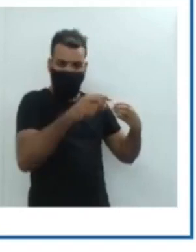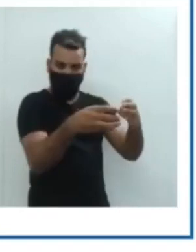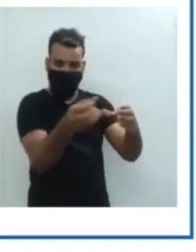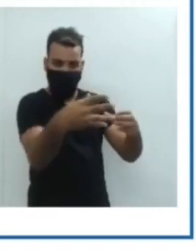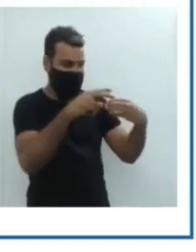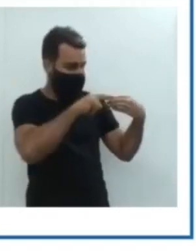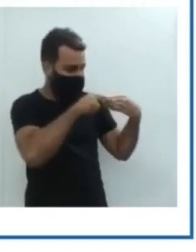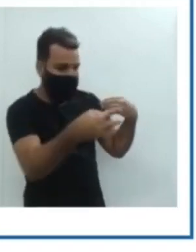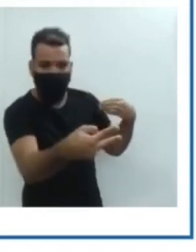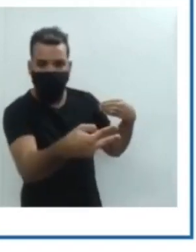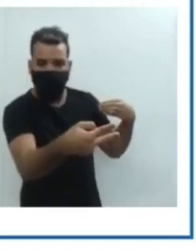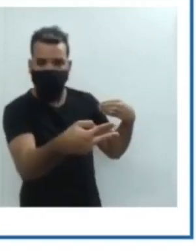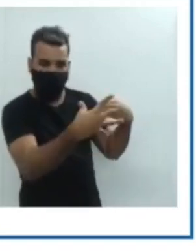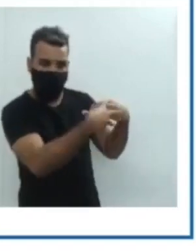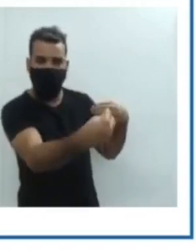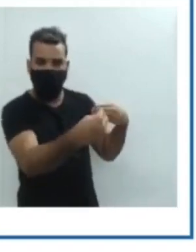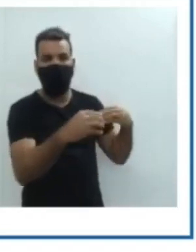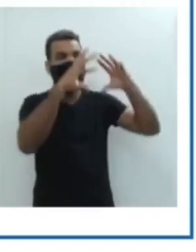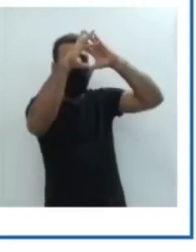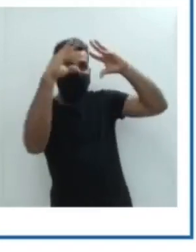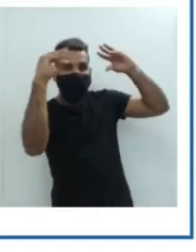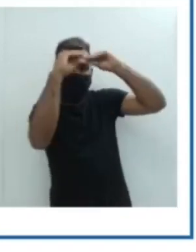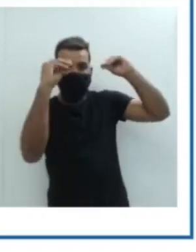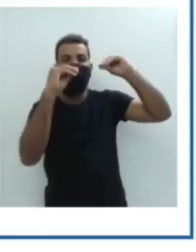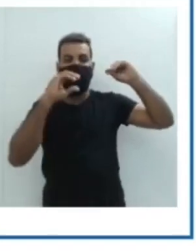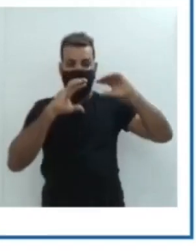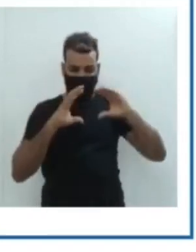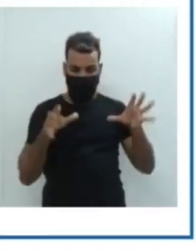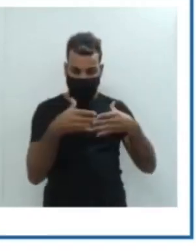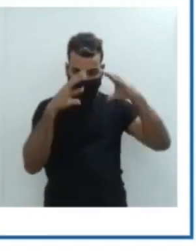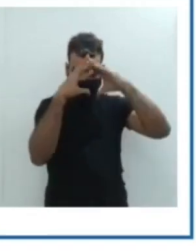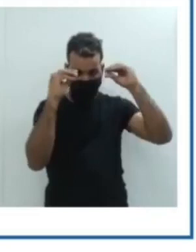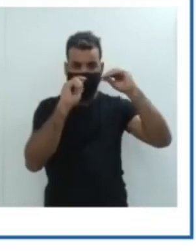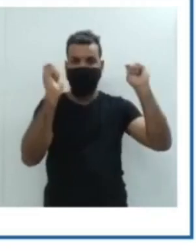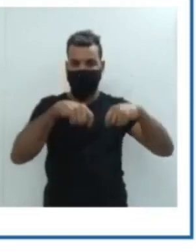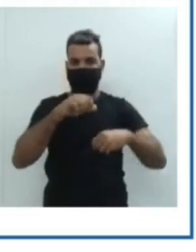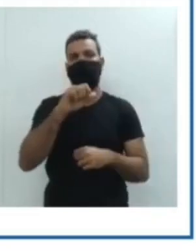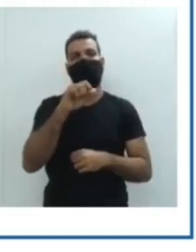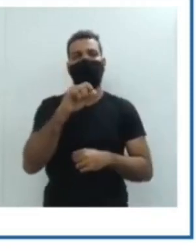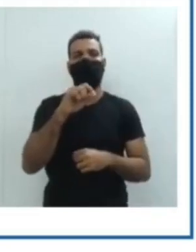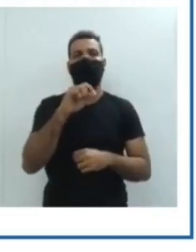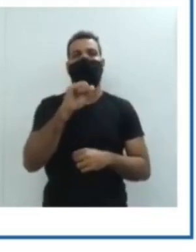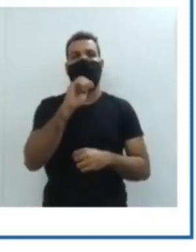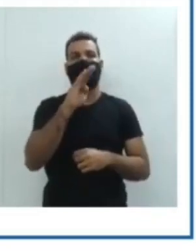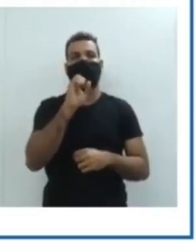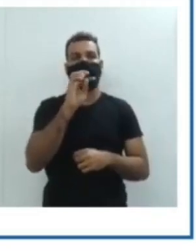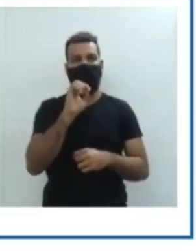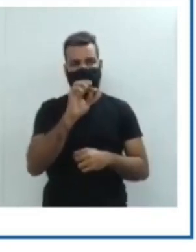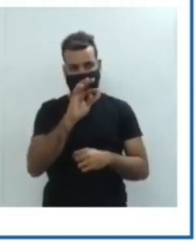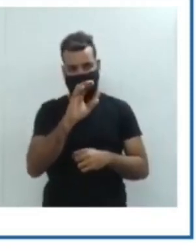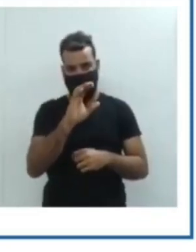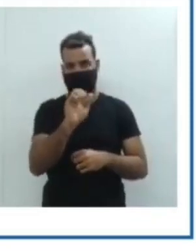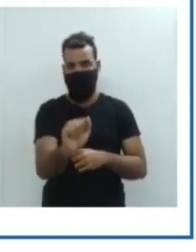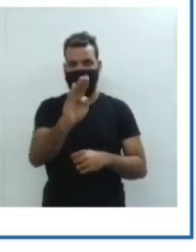PHP a classe abstrata ela pode ser declarada através da palavra-chave abstract aí posteriormente